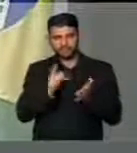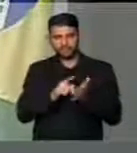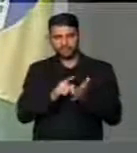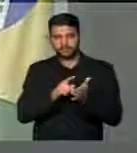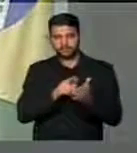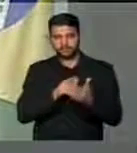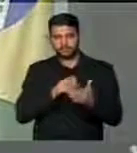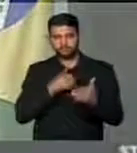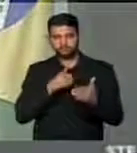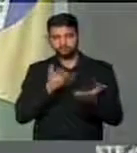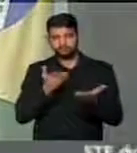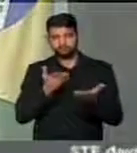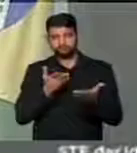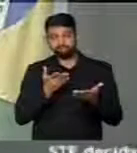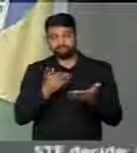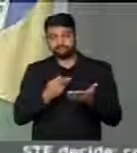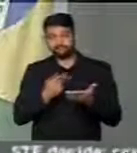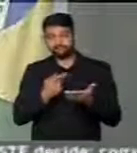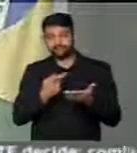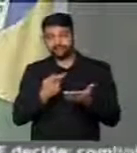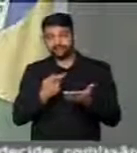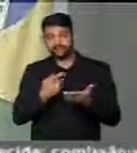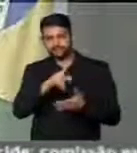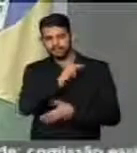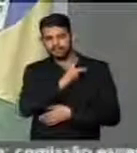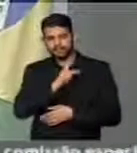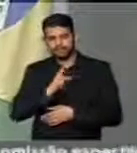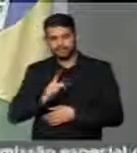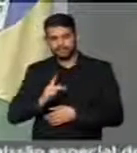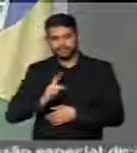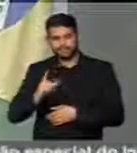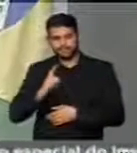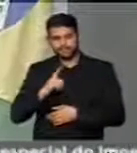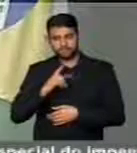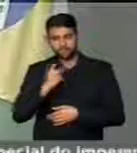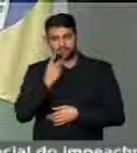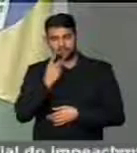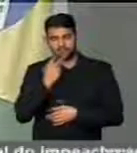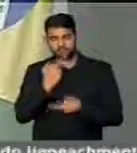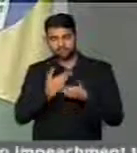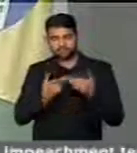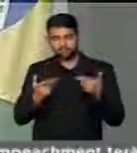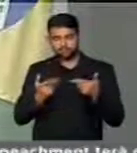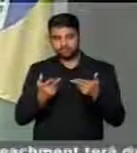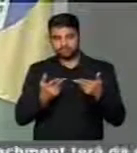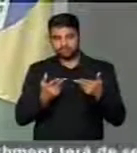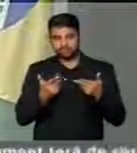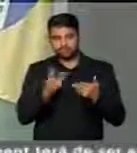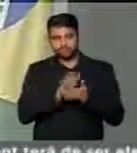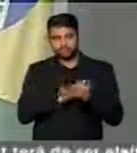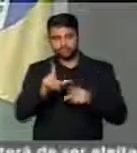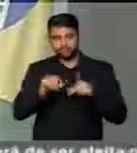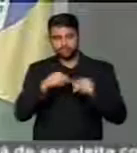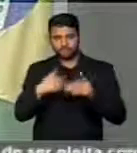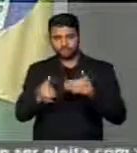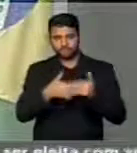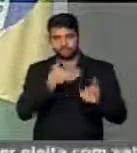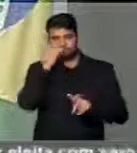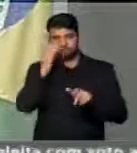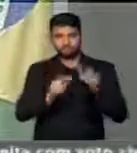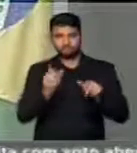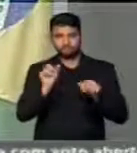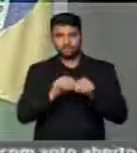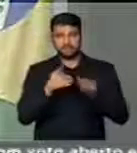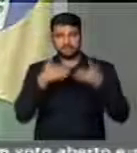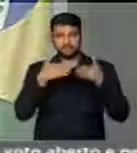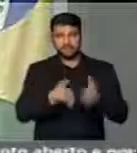seus limites. O presidente tem a prerrogativa de nomear quem quiser para